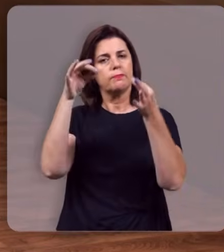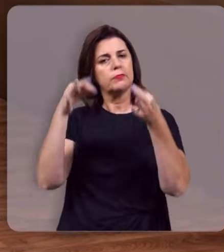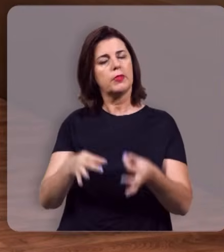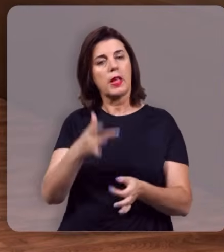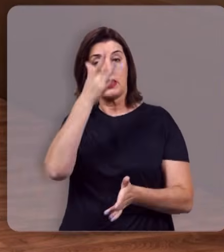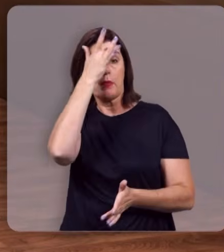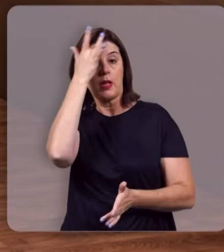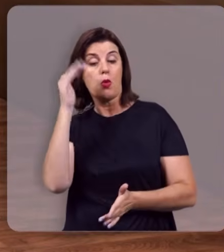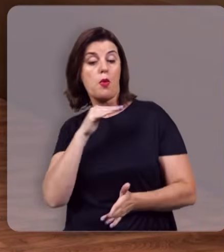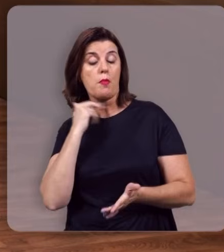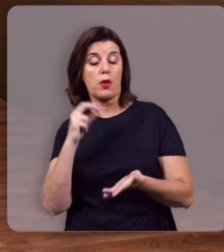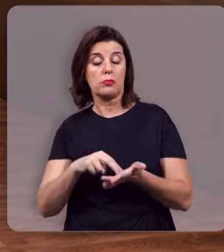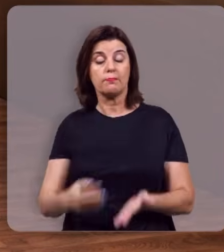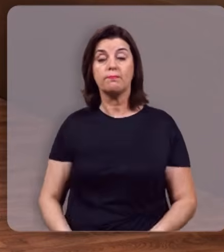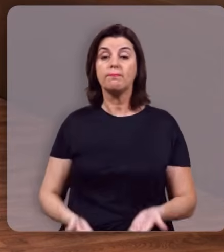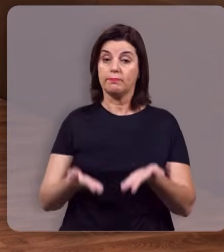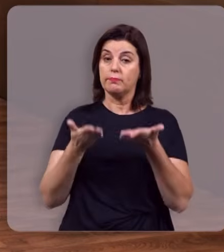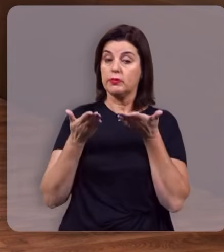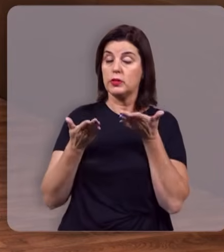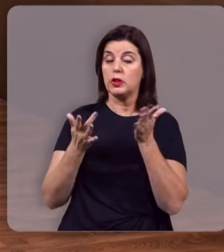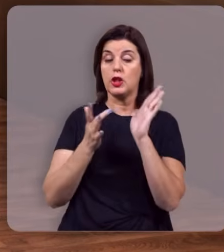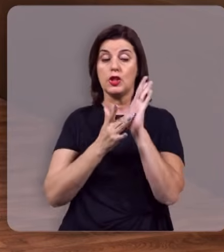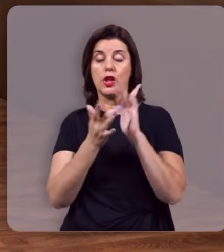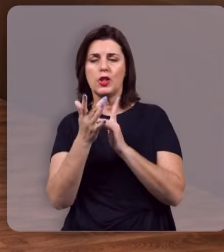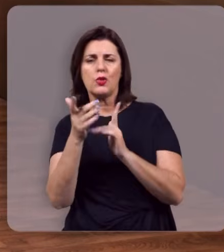Ele, entretanto, foi perseguido